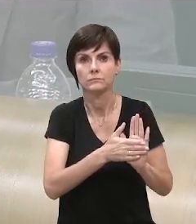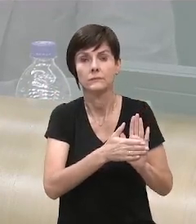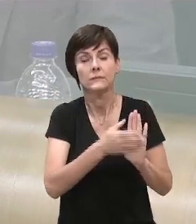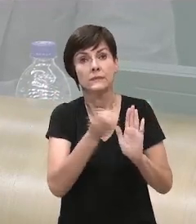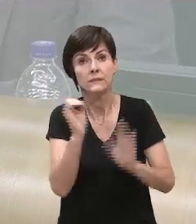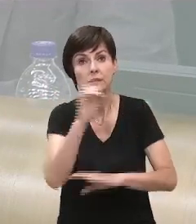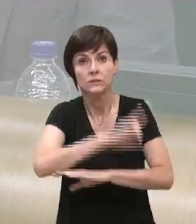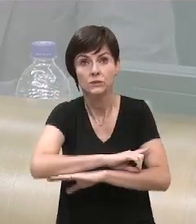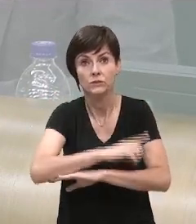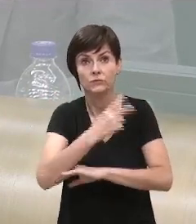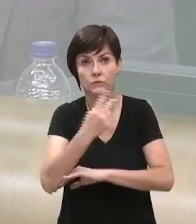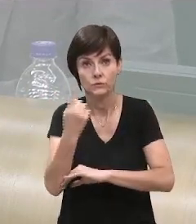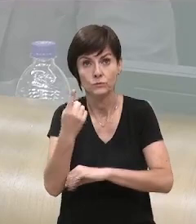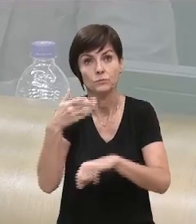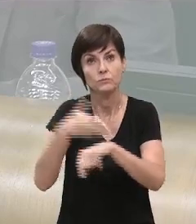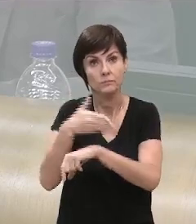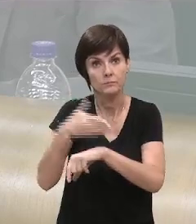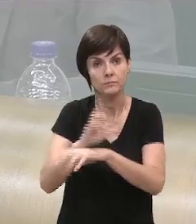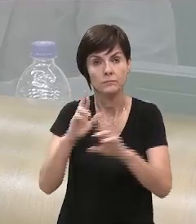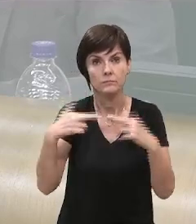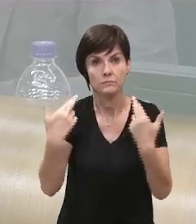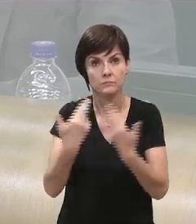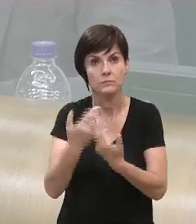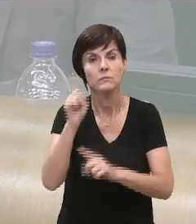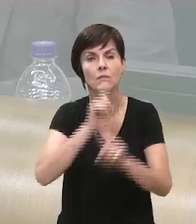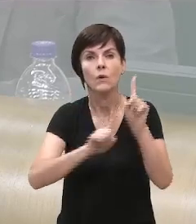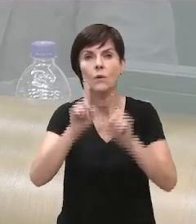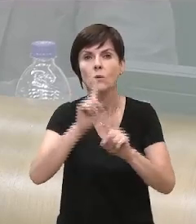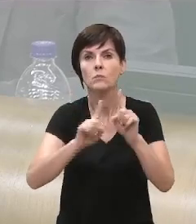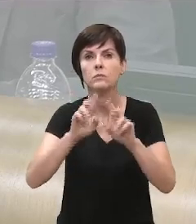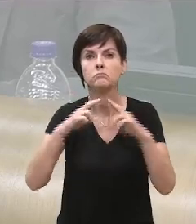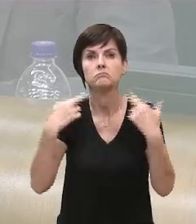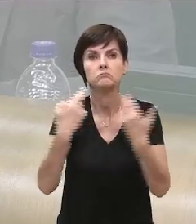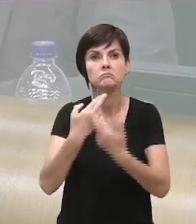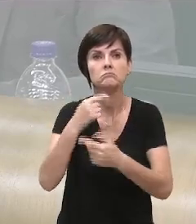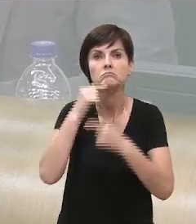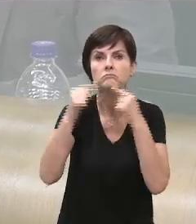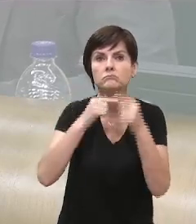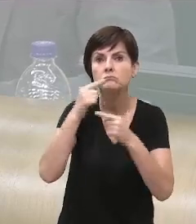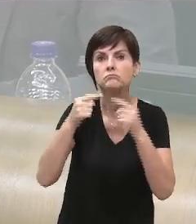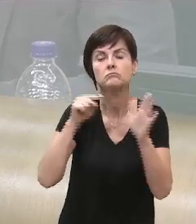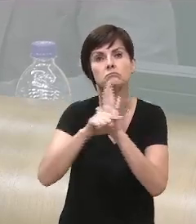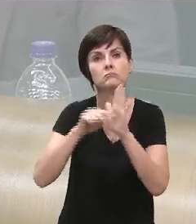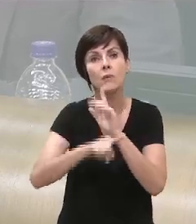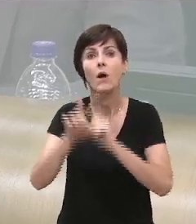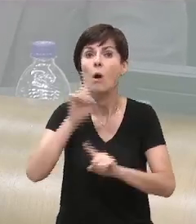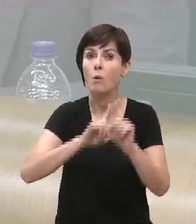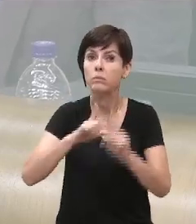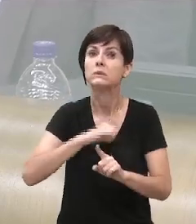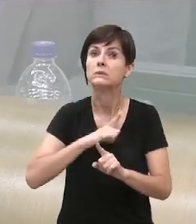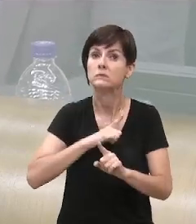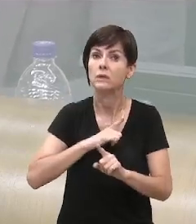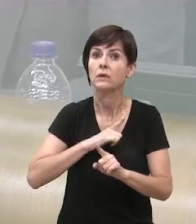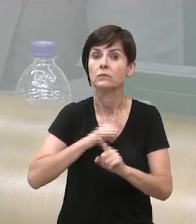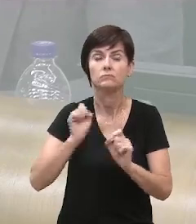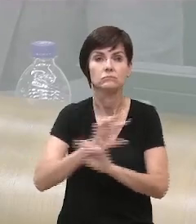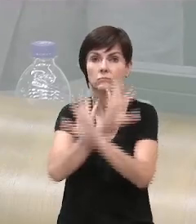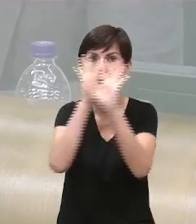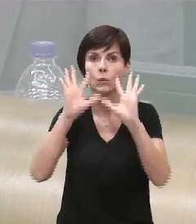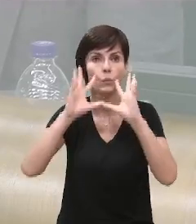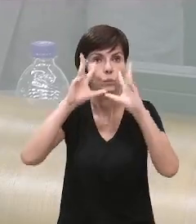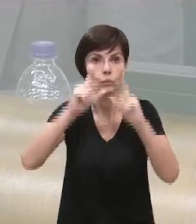dia 21. Né? Algumas eu sanei nos debates que foram propostos aqui, outras eu ainda tenho, né? Mas eu acho que o dia 21 é